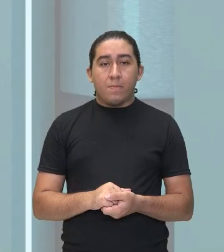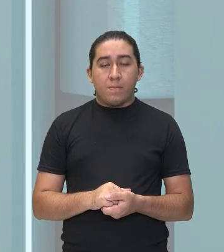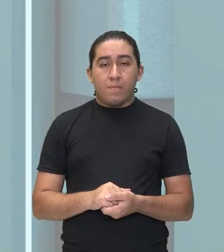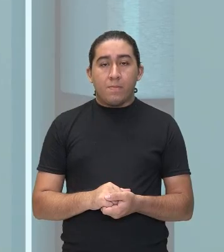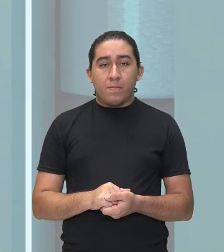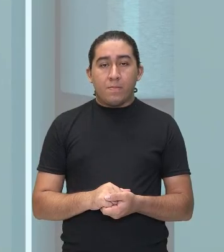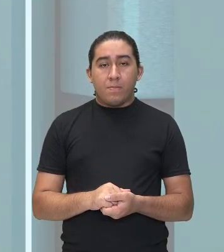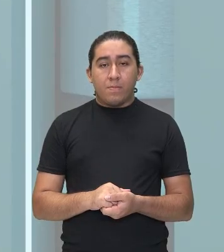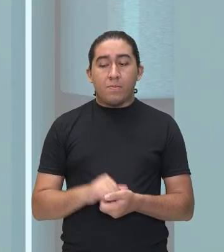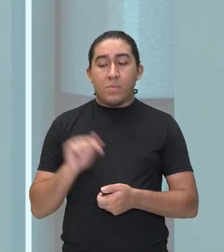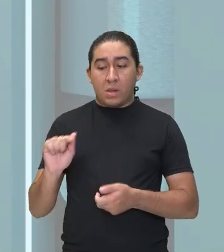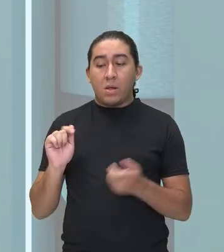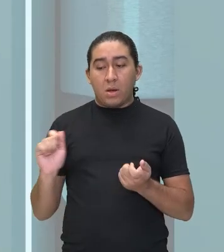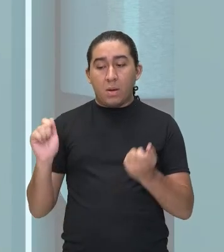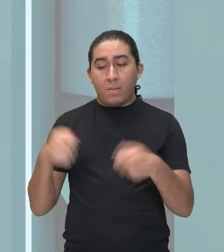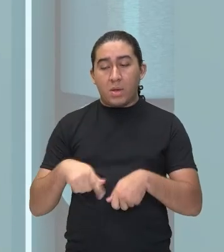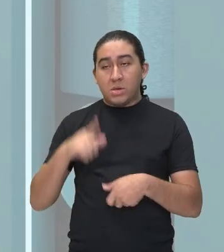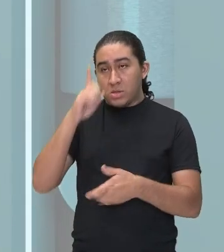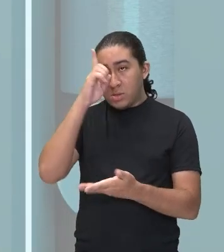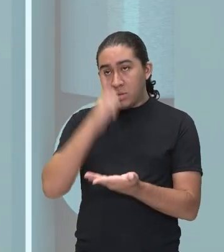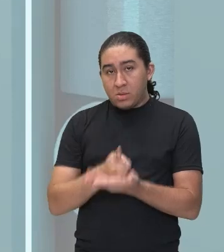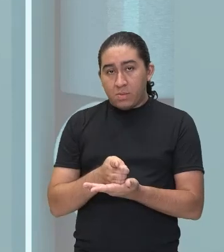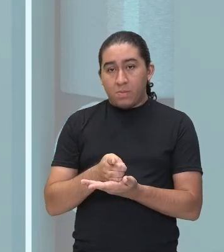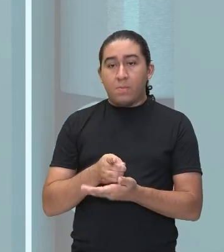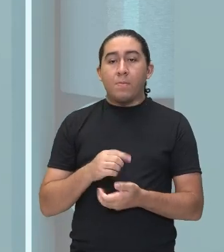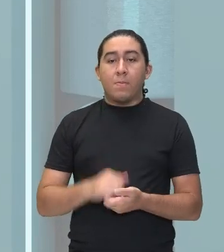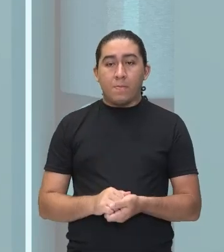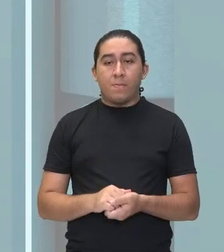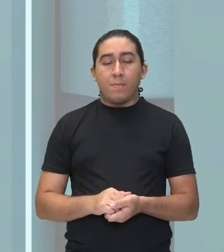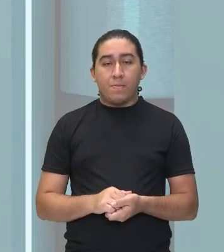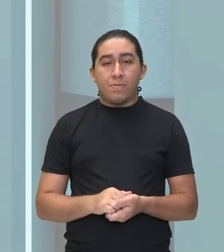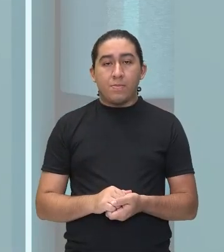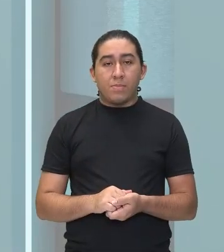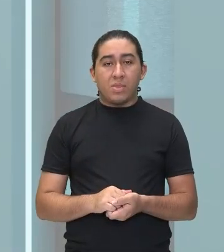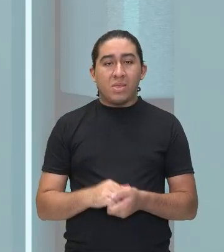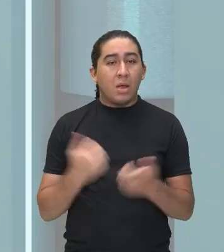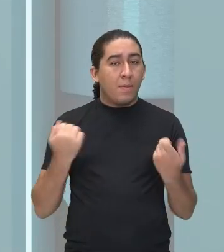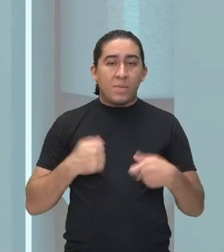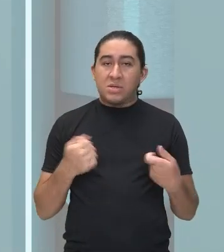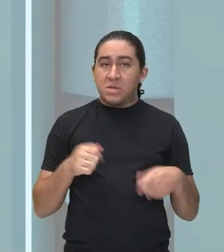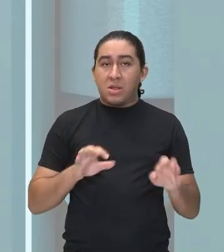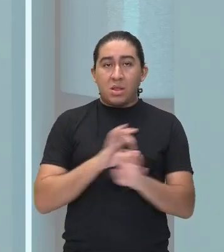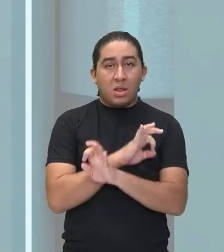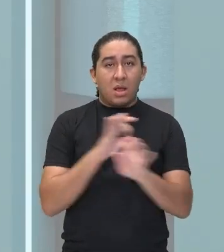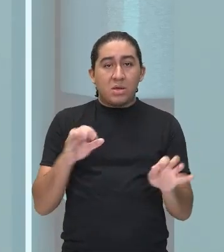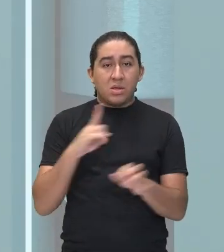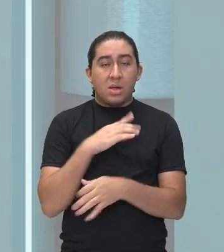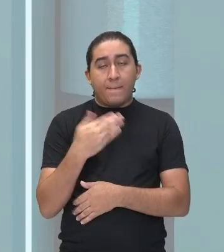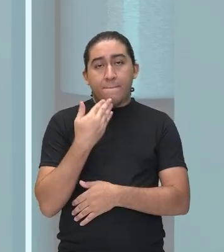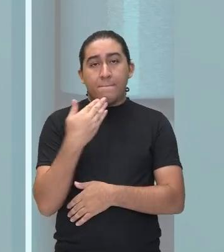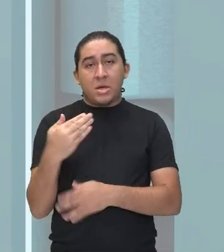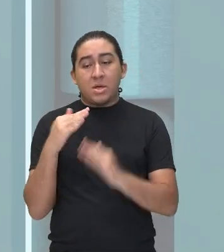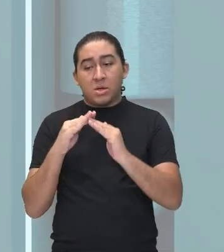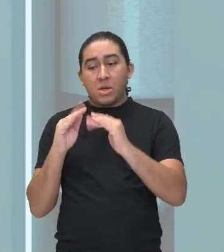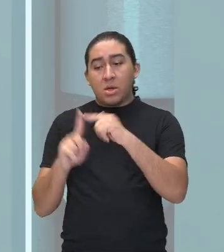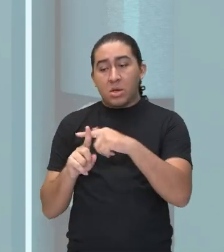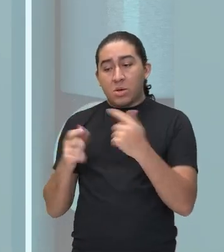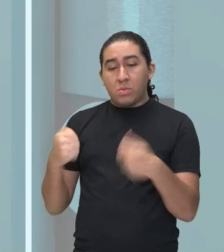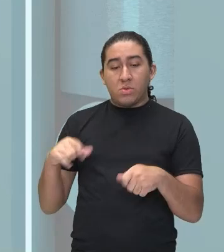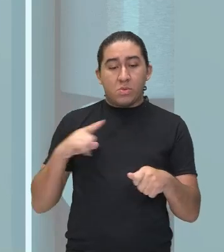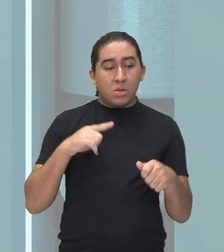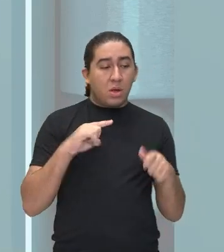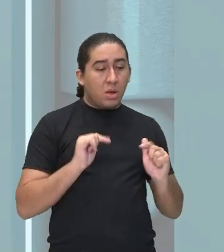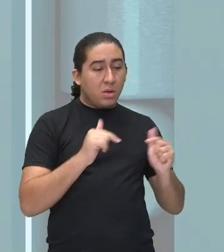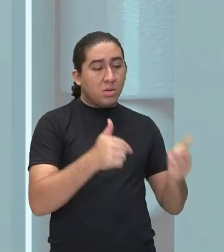tomar decisões. Então, ele não precisa estar pedindo a bênção da igreja para tudo que ele